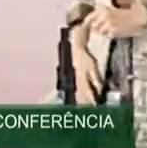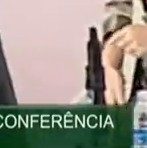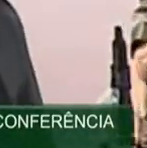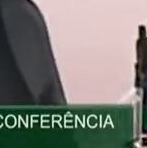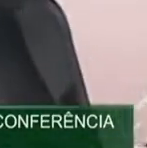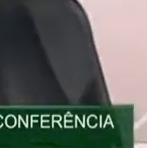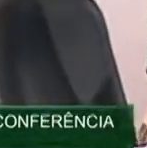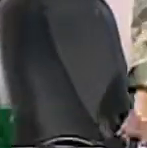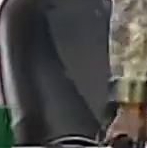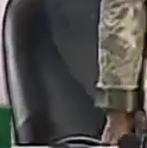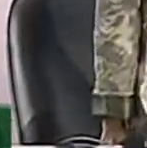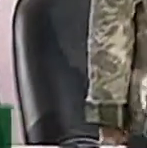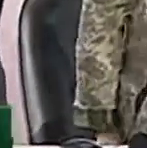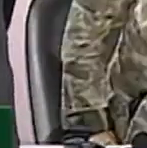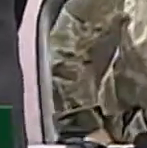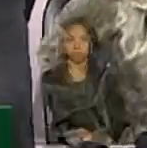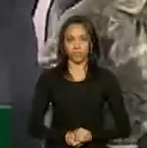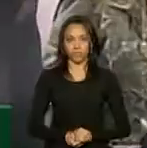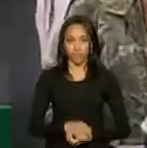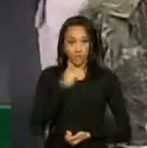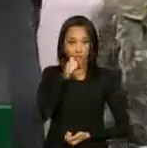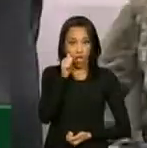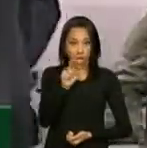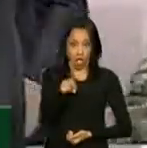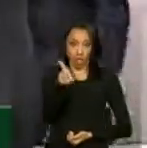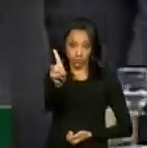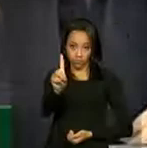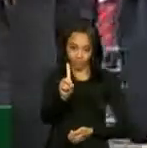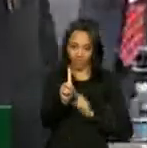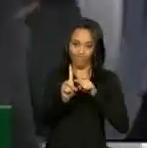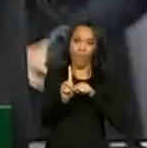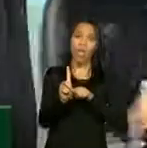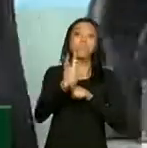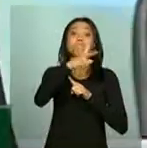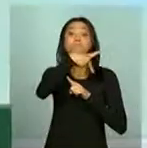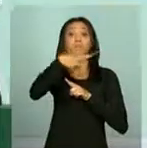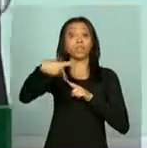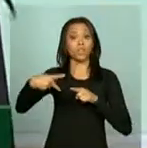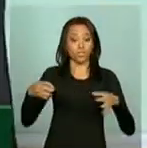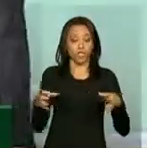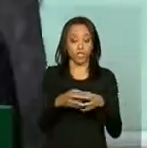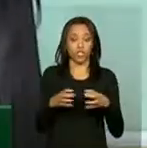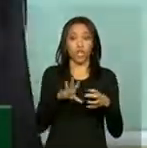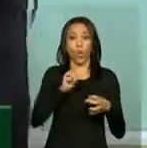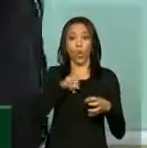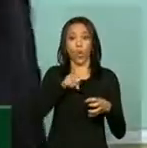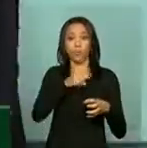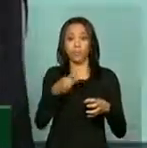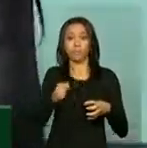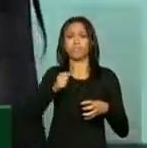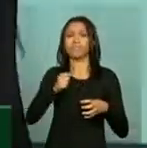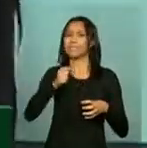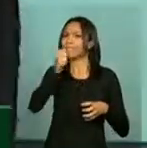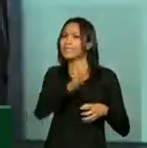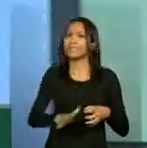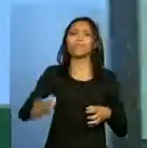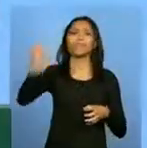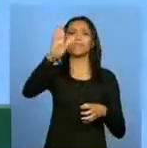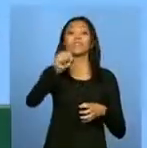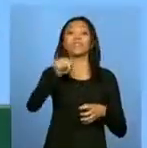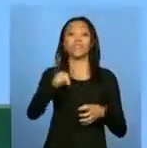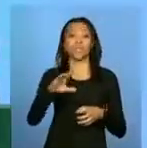A senhora Maria del Pilar Rey Mendes é a presidente da Comissão Nacional da Argentina para